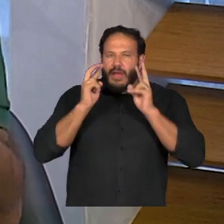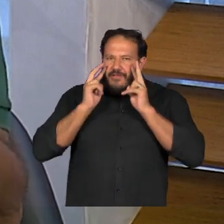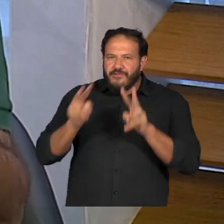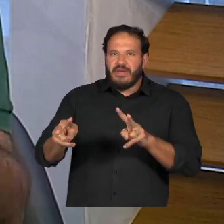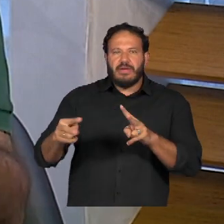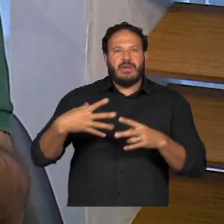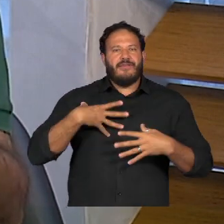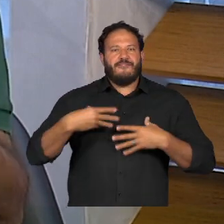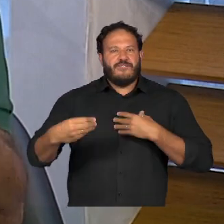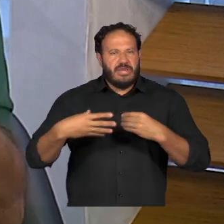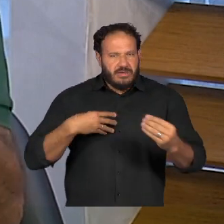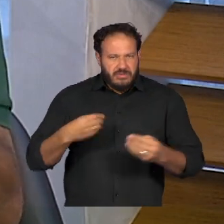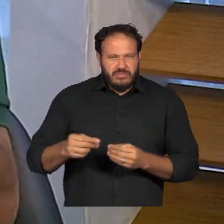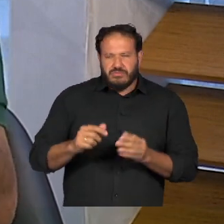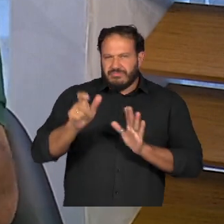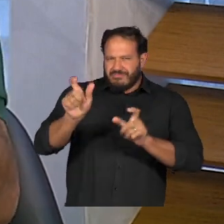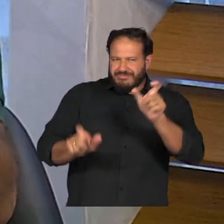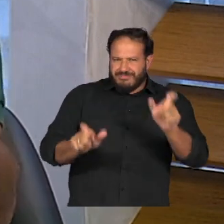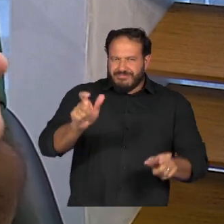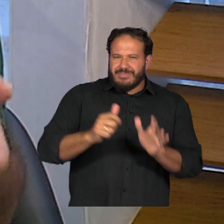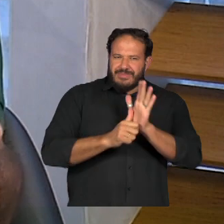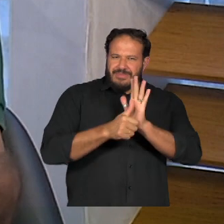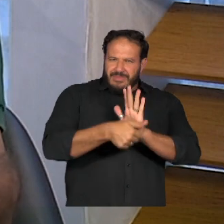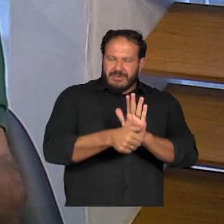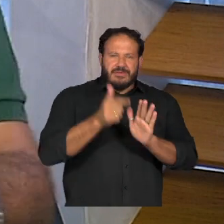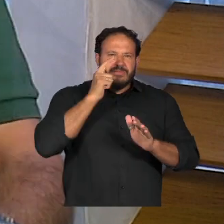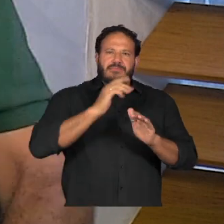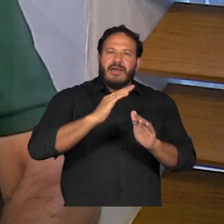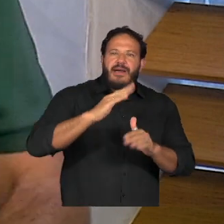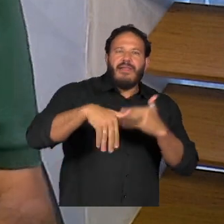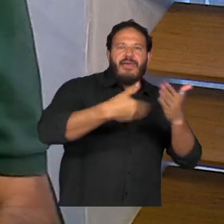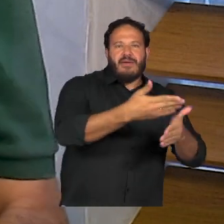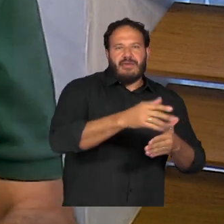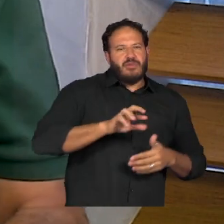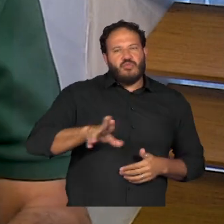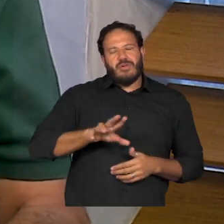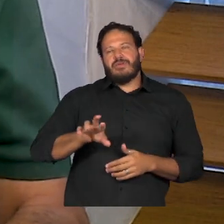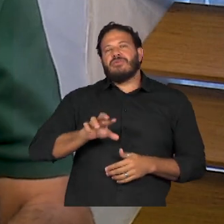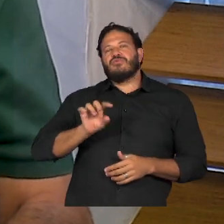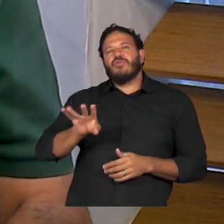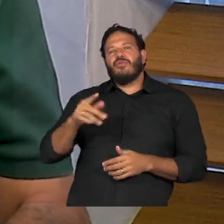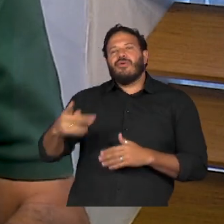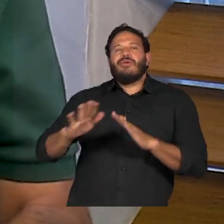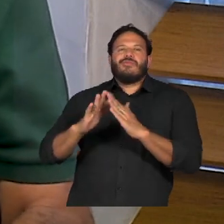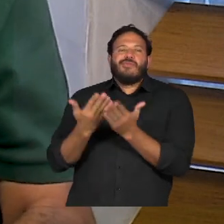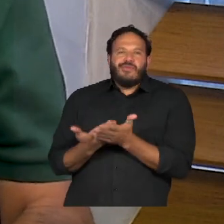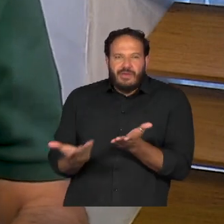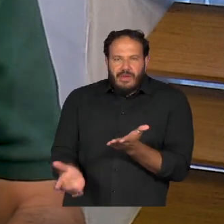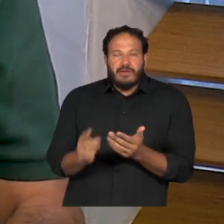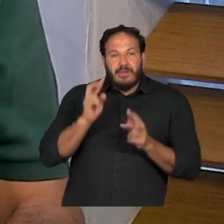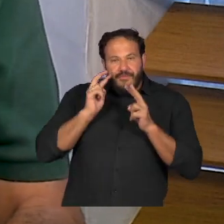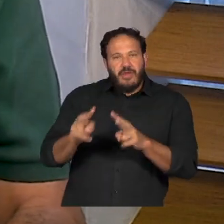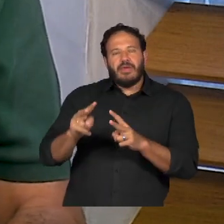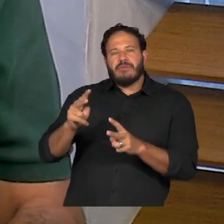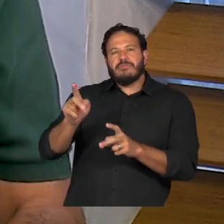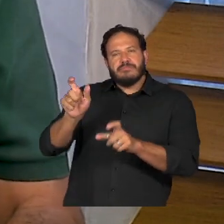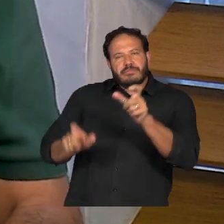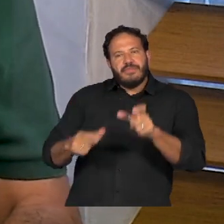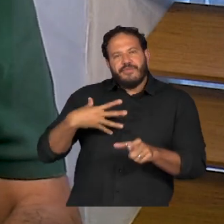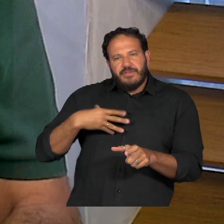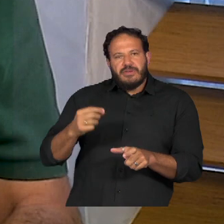além daquilo que eles poderiam obter na escola regular eles gostariam de ver seus filhos se desenvolvendo